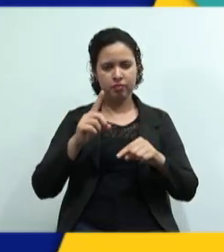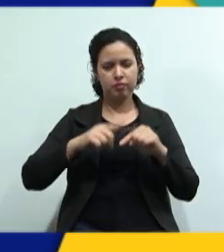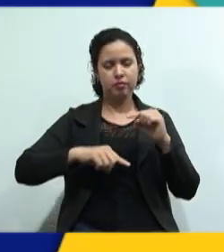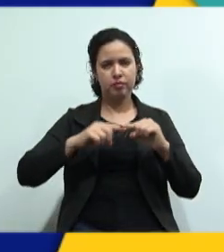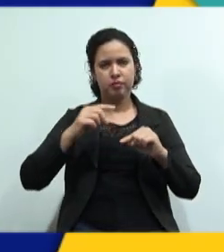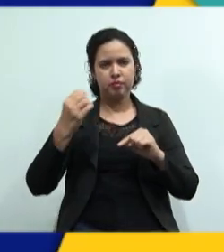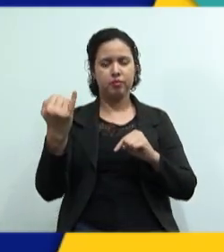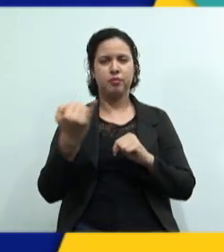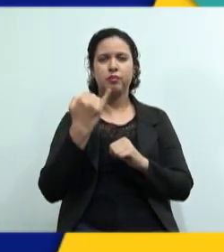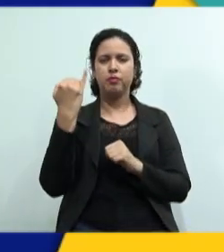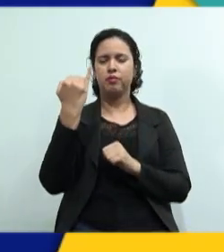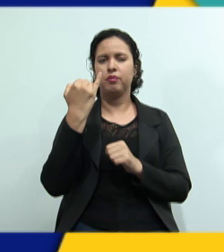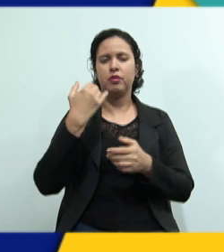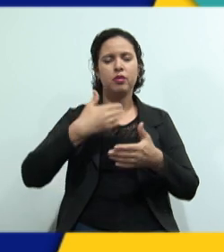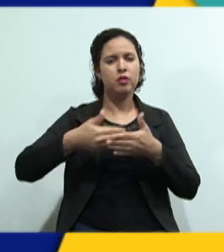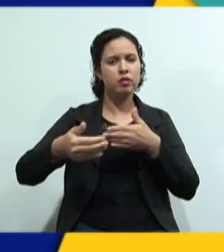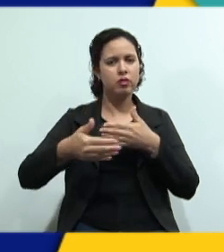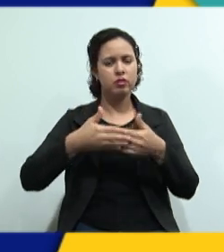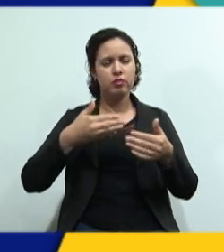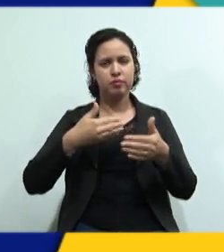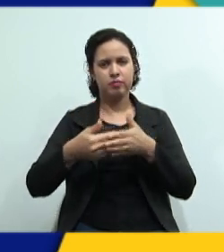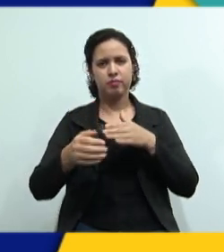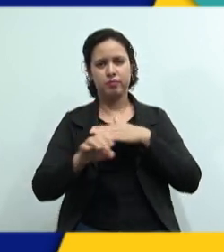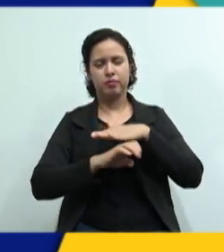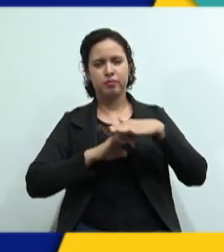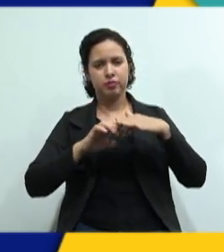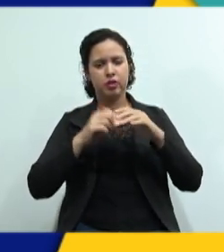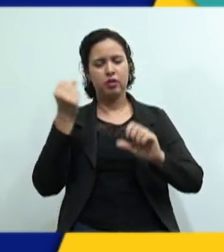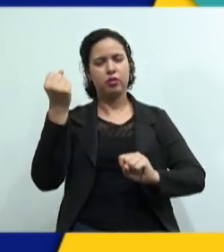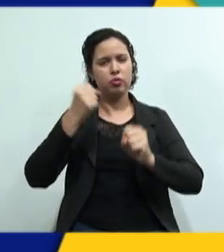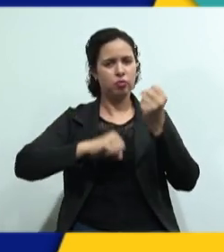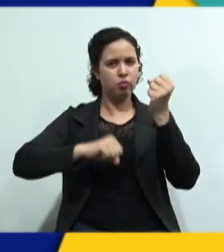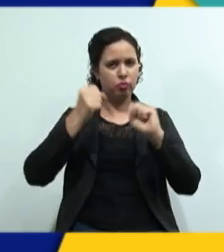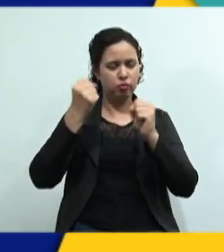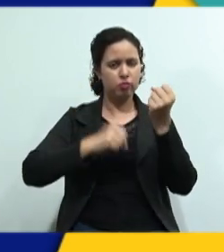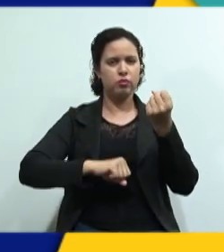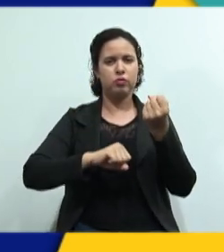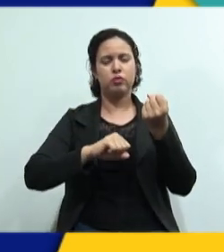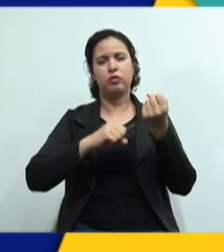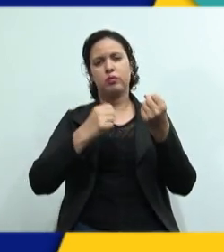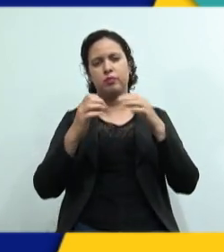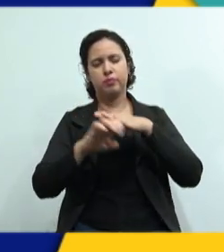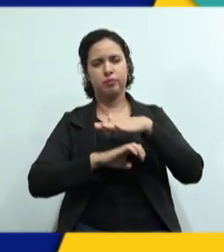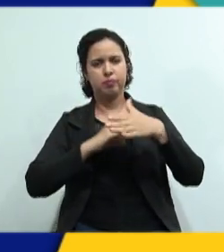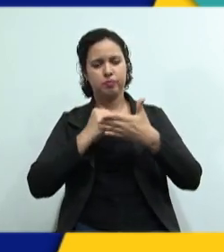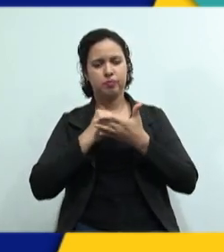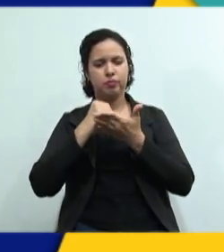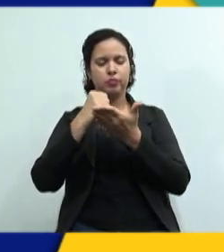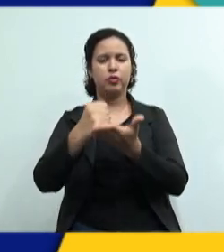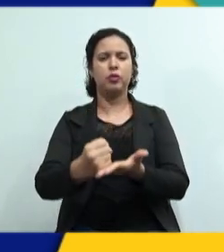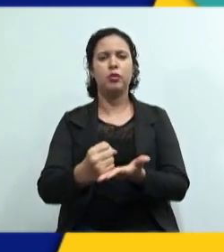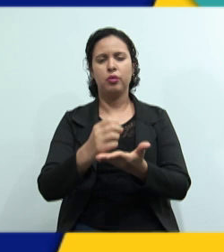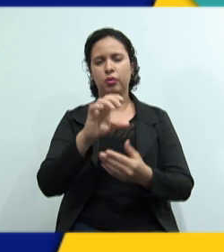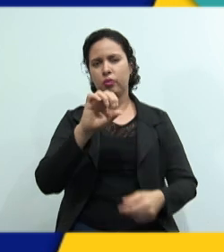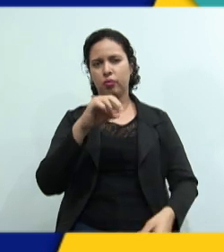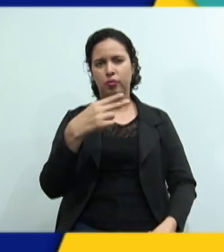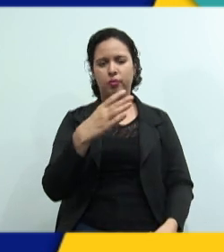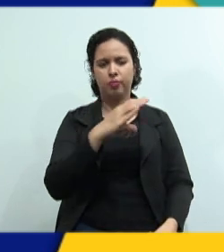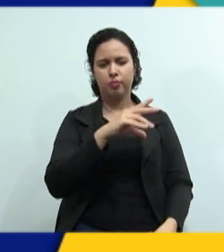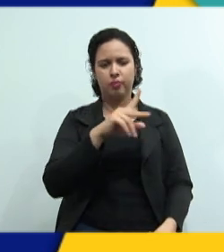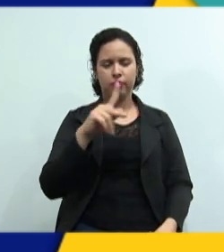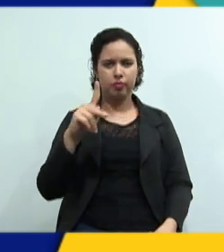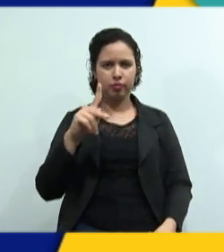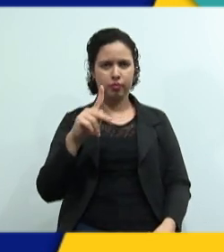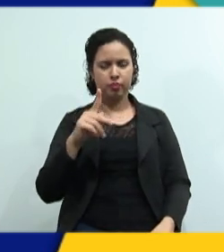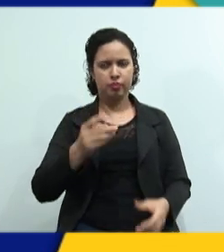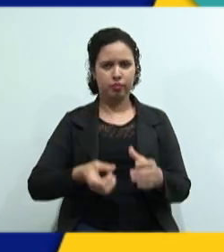qualquer organização empresarial, seja uma indústria, uma empresa de prestação de serviços ou uma cooperativa. Formar o